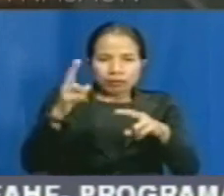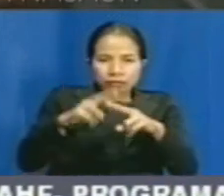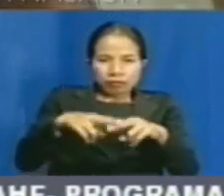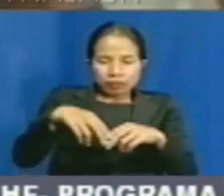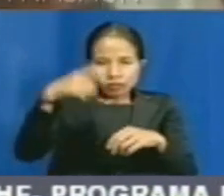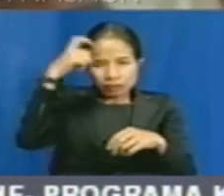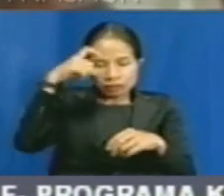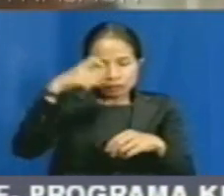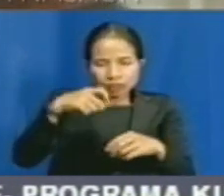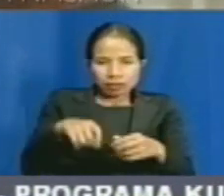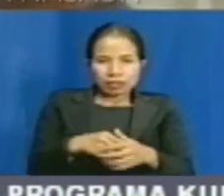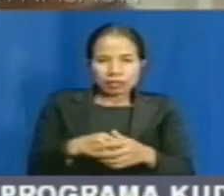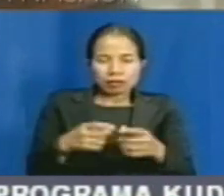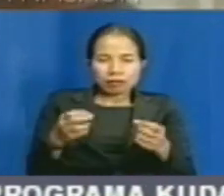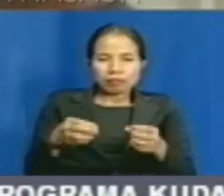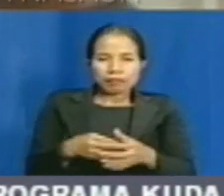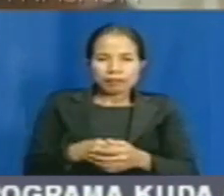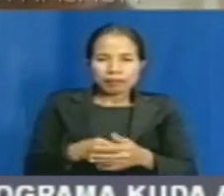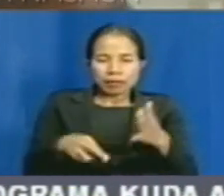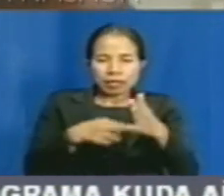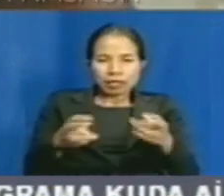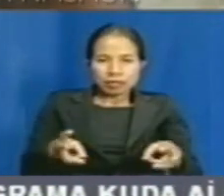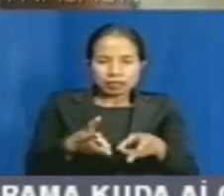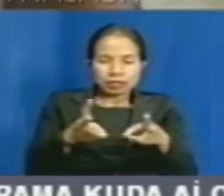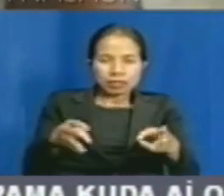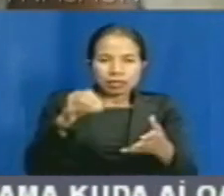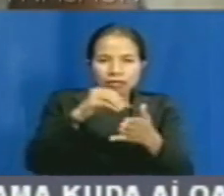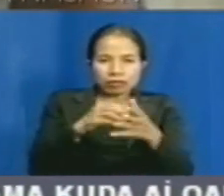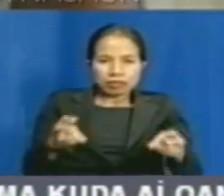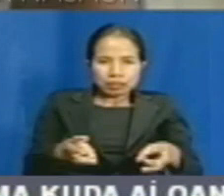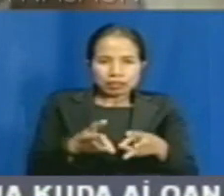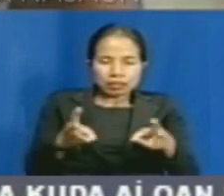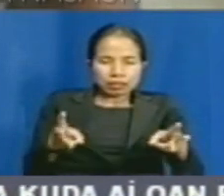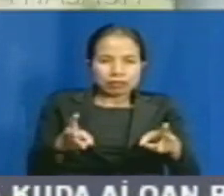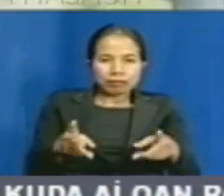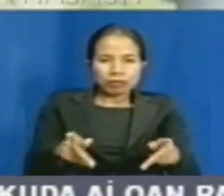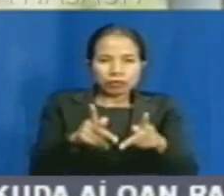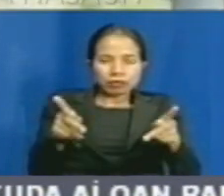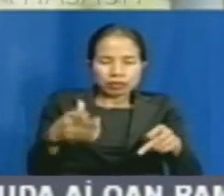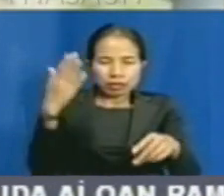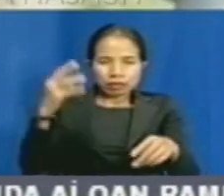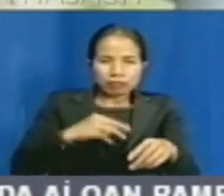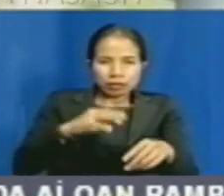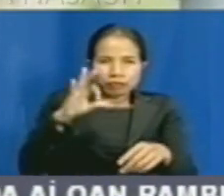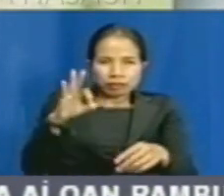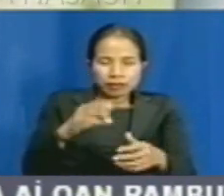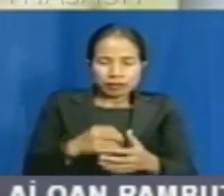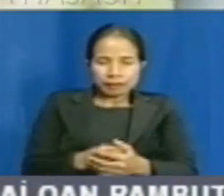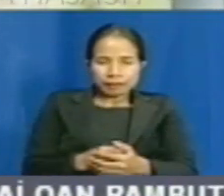nia conhecimento, vacina e sira nebe monta e estrada público sira e a Manufahi.